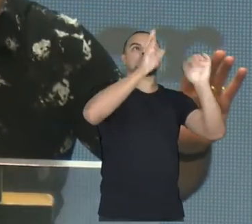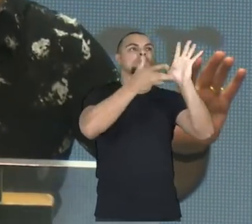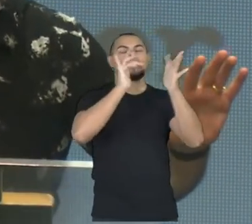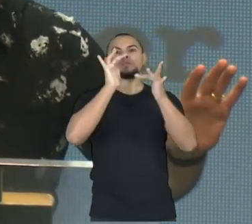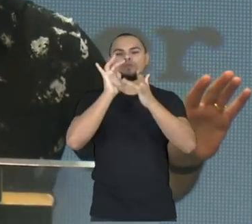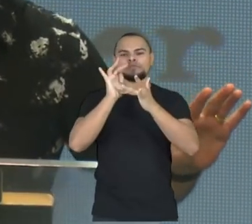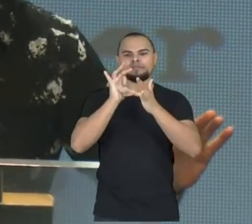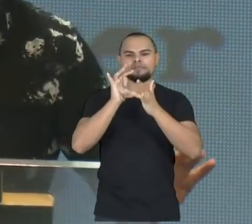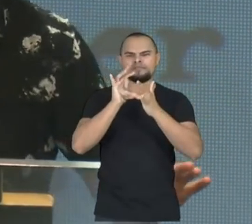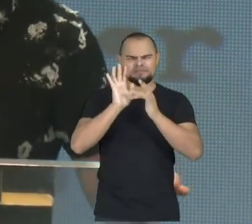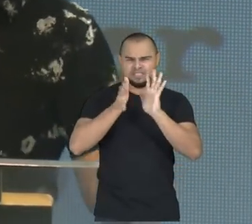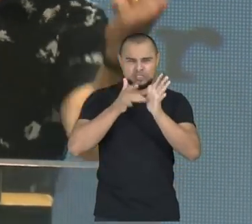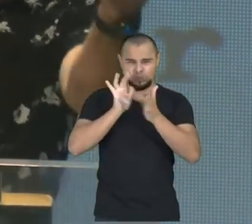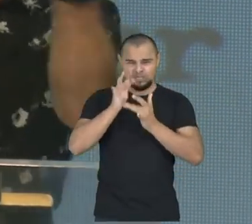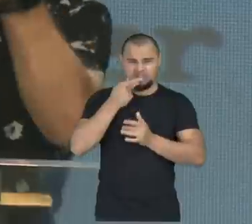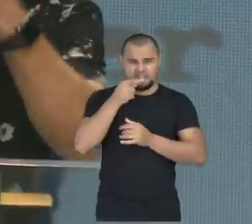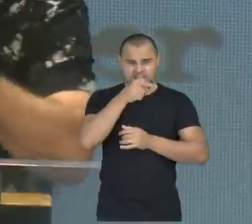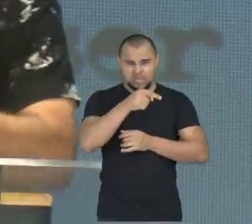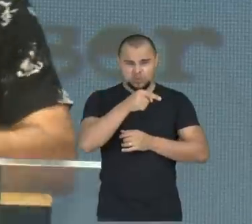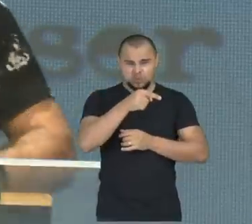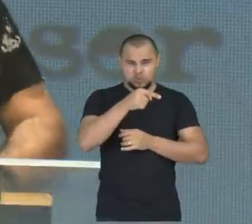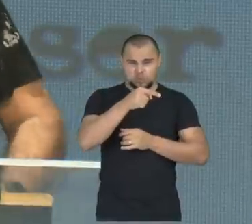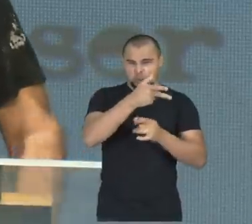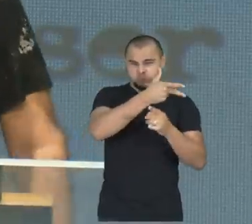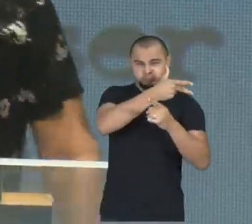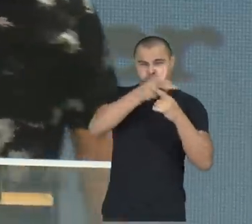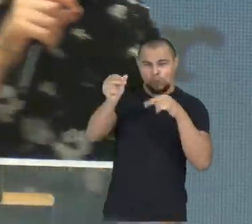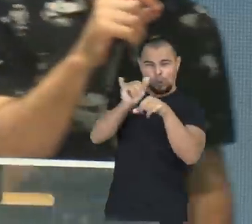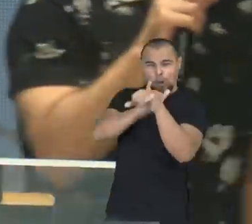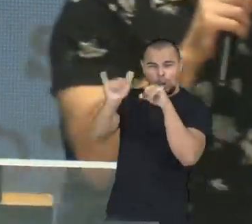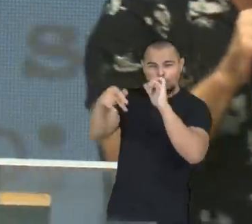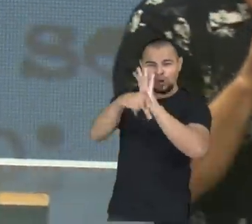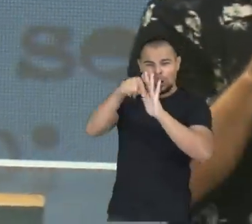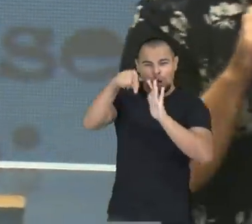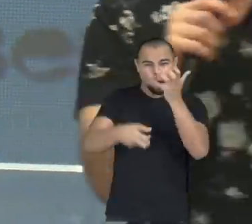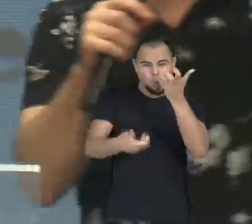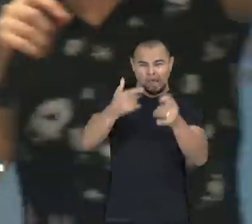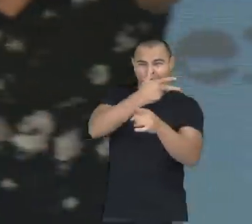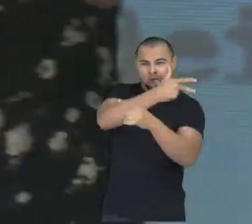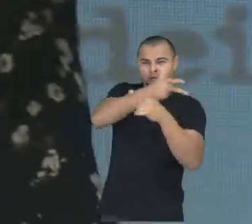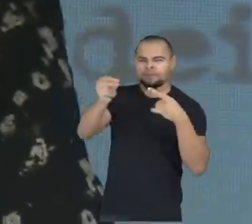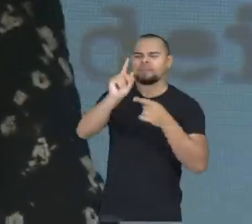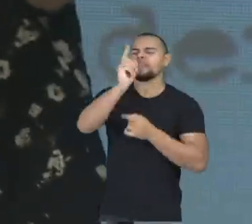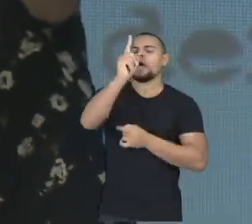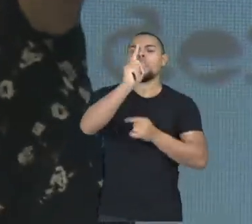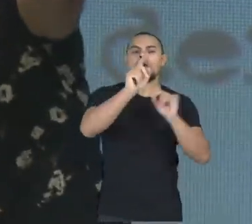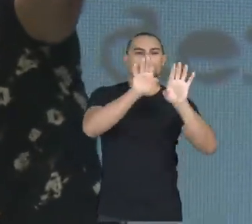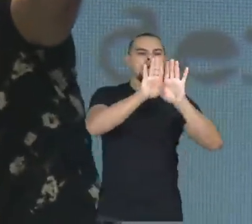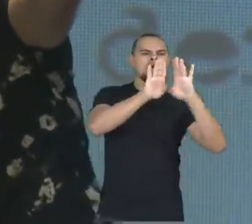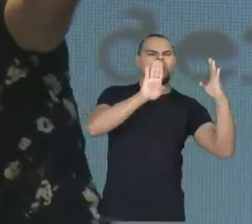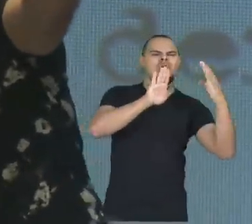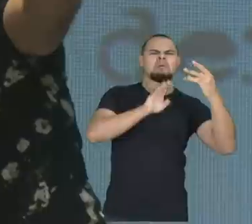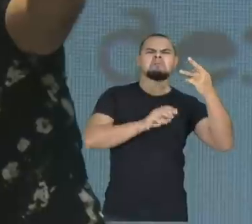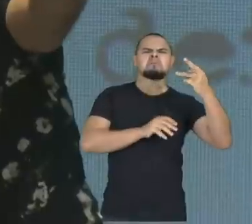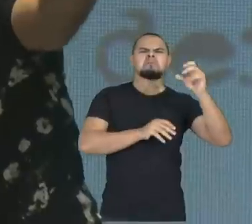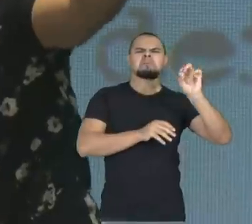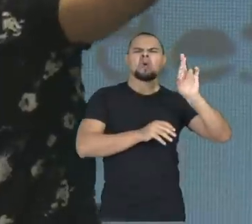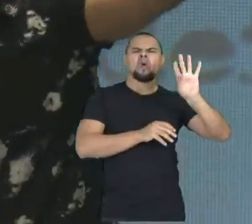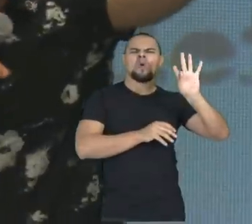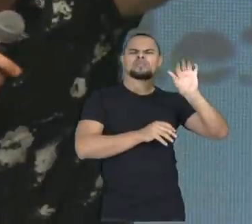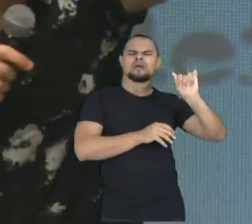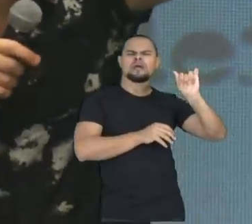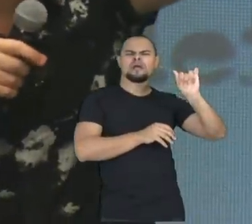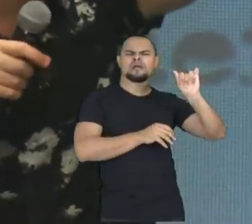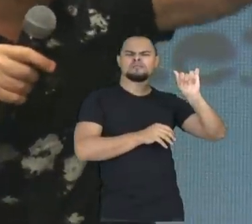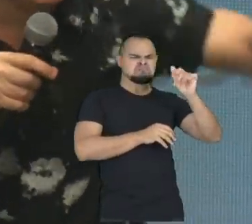aquilo. Jesus não está falando de arma do inferno contra nós. Jesus está dizendo que as portas do inferno,